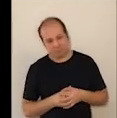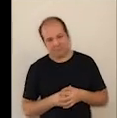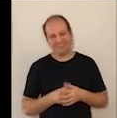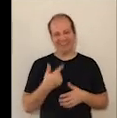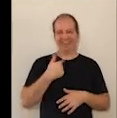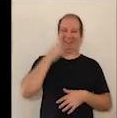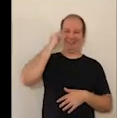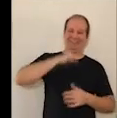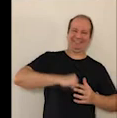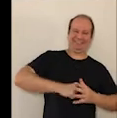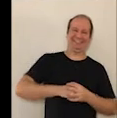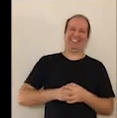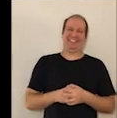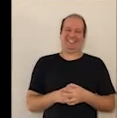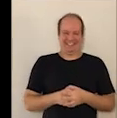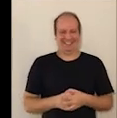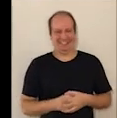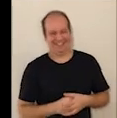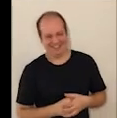Eu.